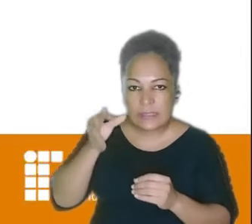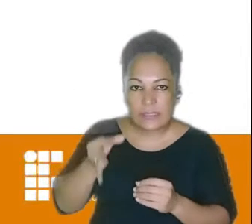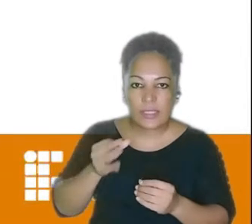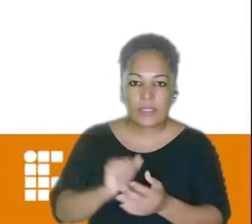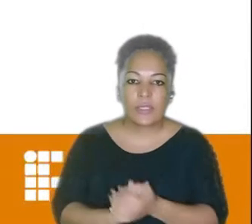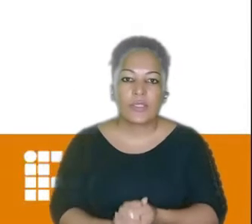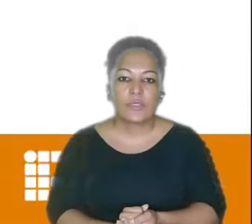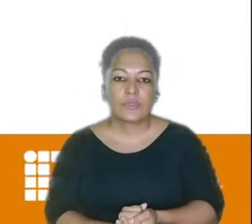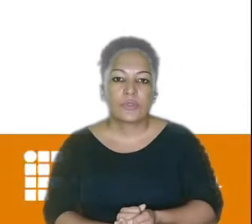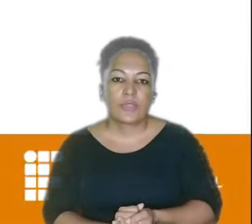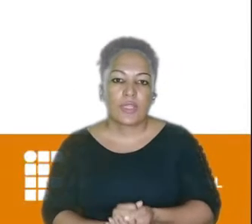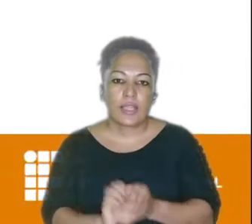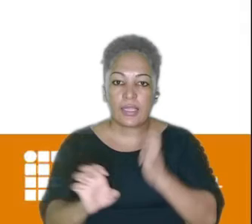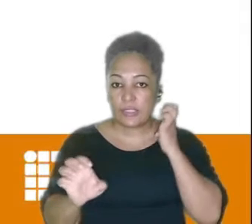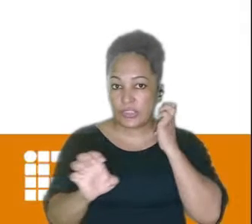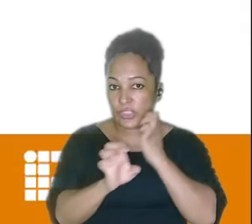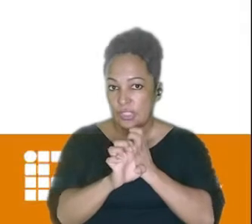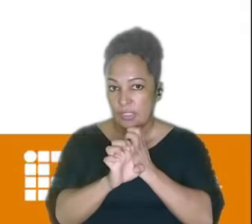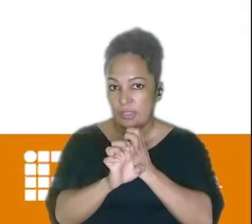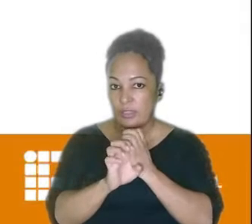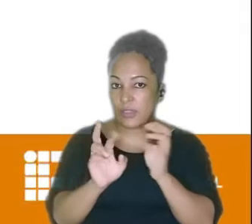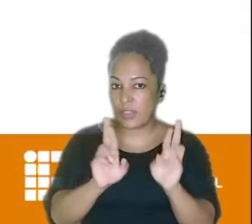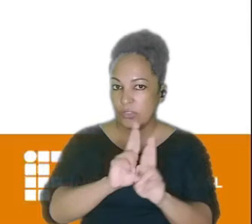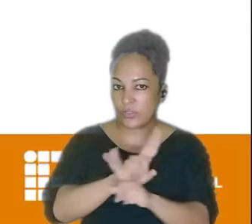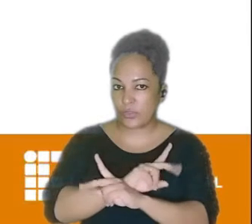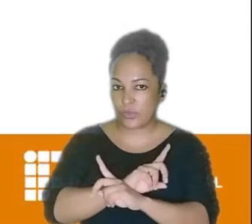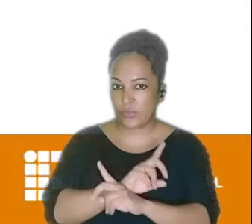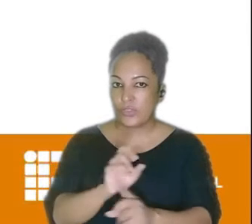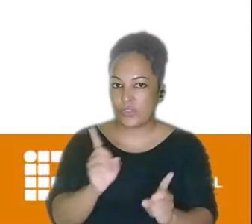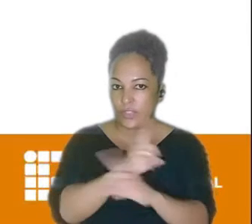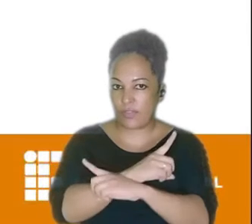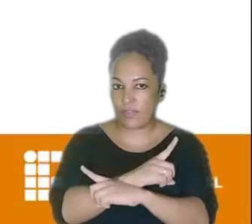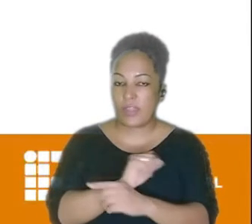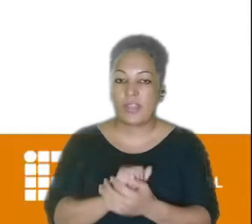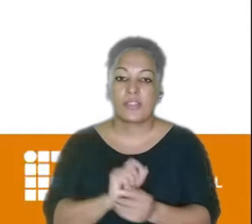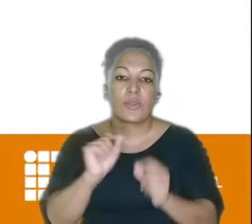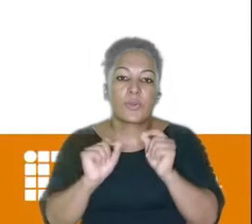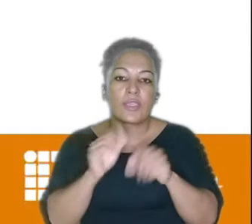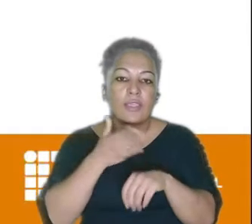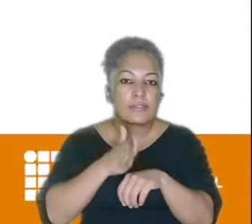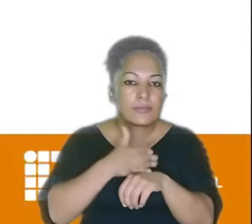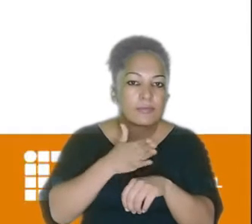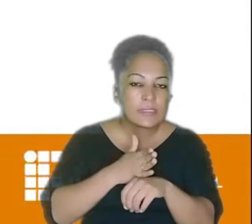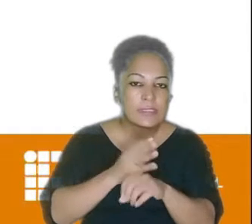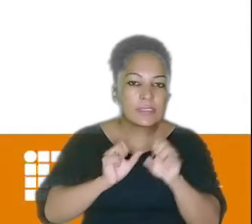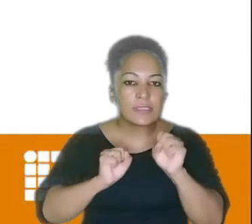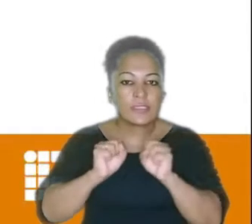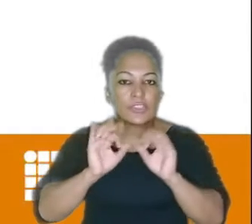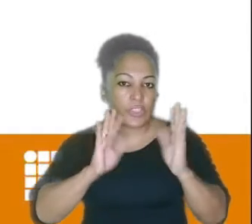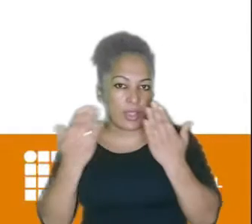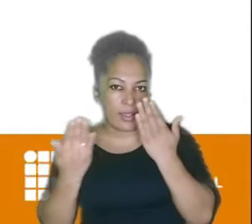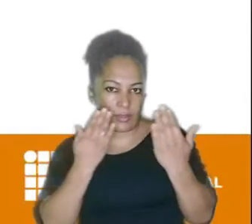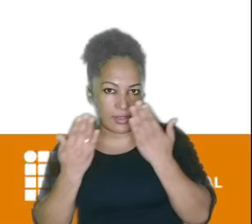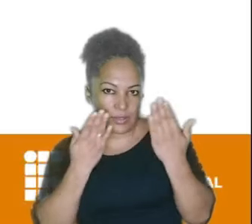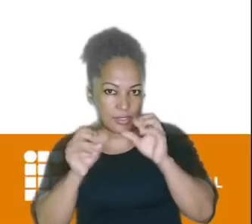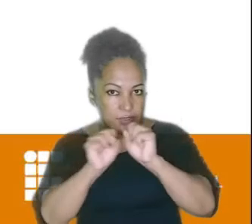negócio funcionando. A engenharia reversa, né? A engenharia reversa é a técnica de analisar